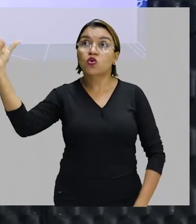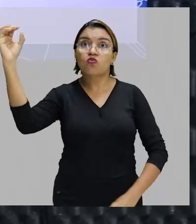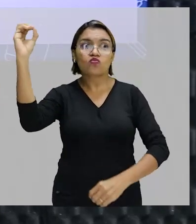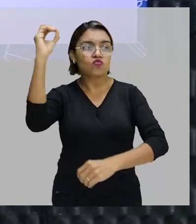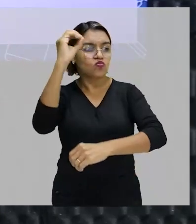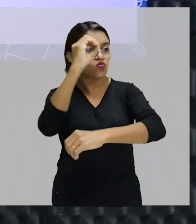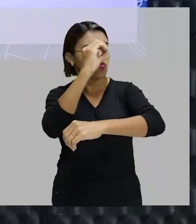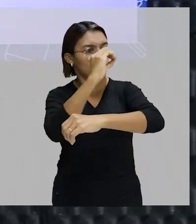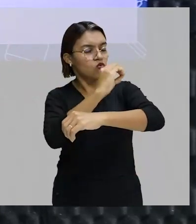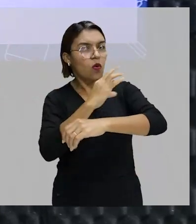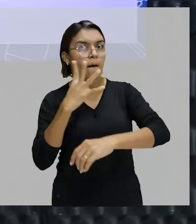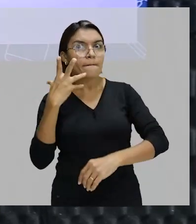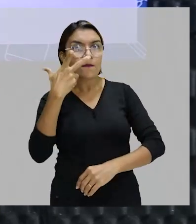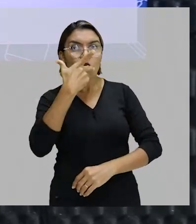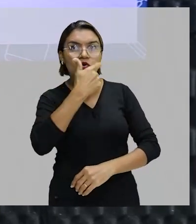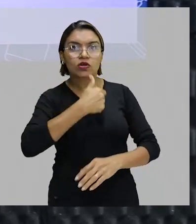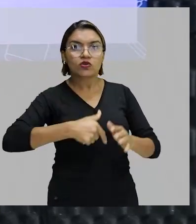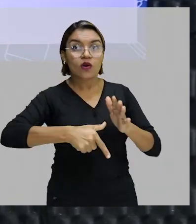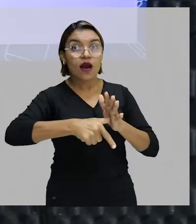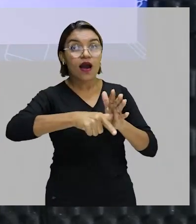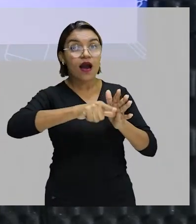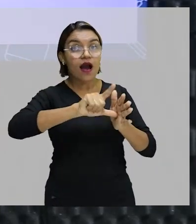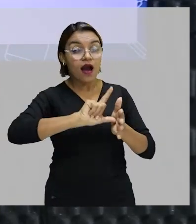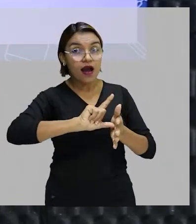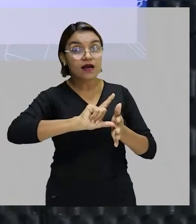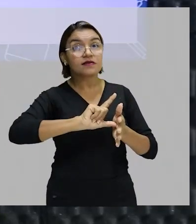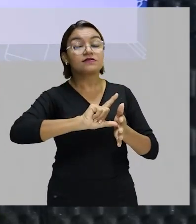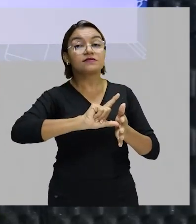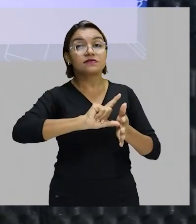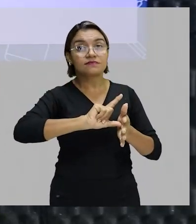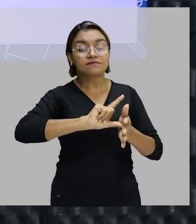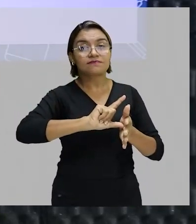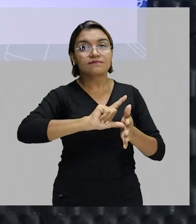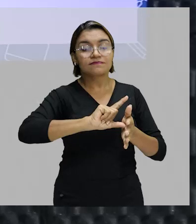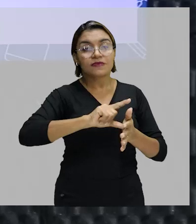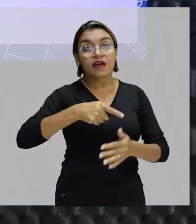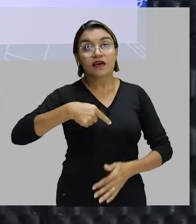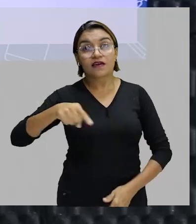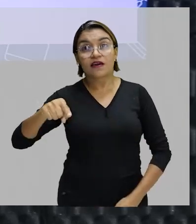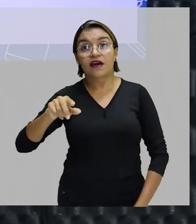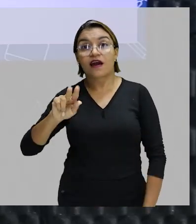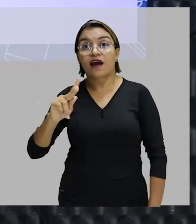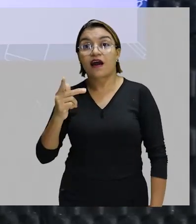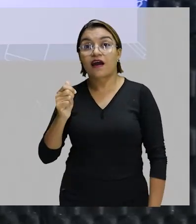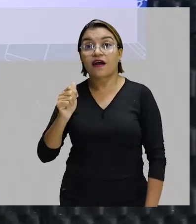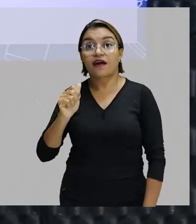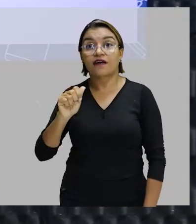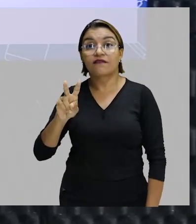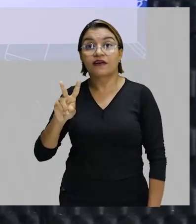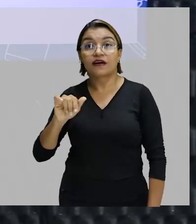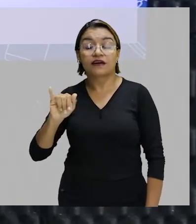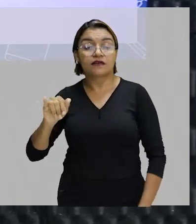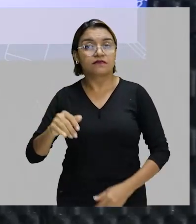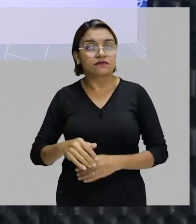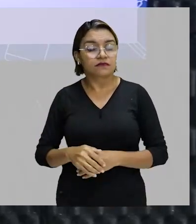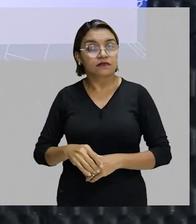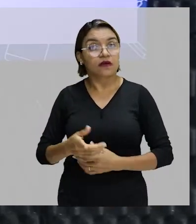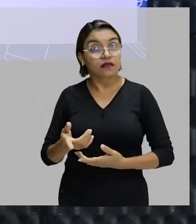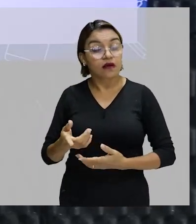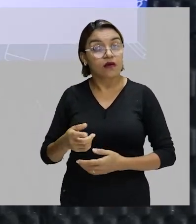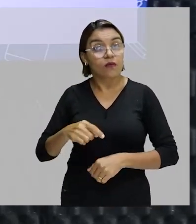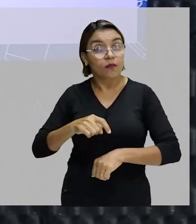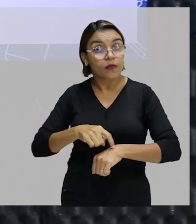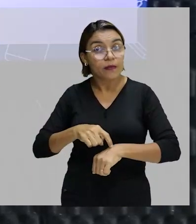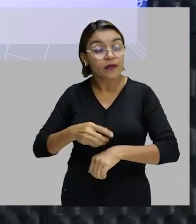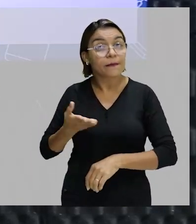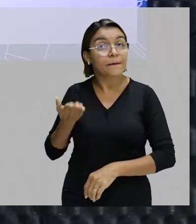bonito antes de eu ir ou de eu estar no Havaí. Então, é uma situação que está demarcada no